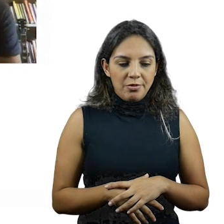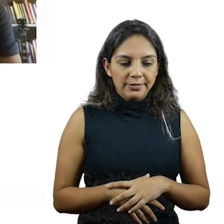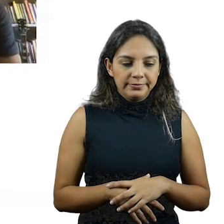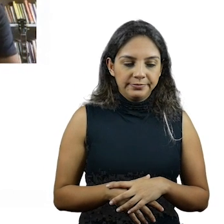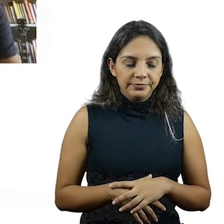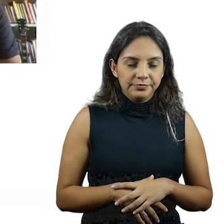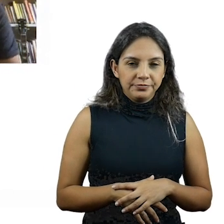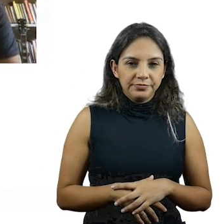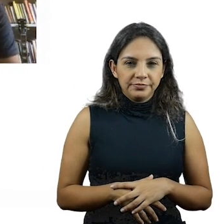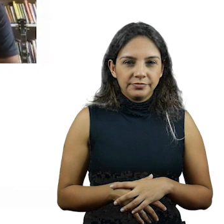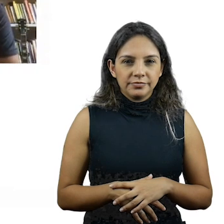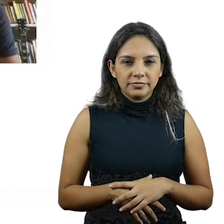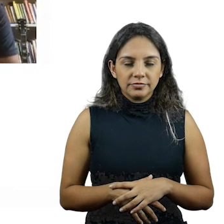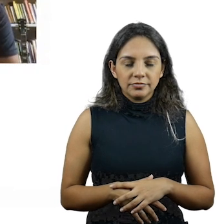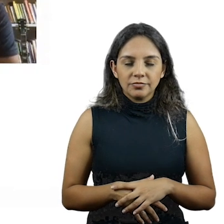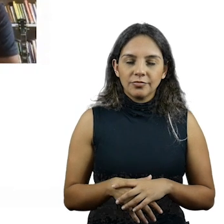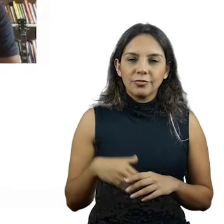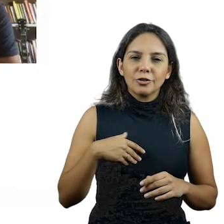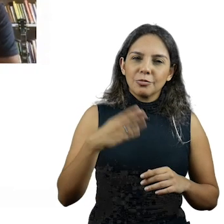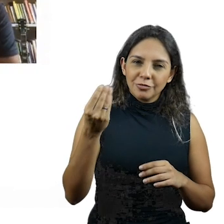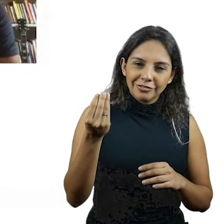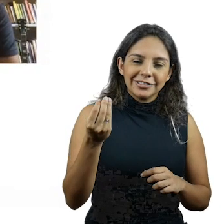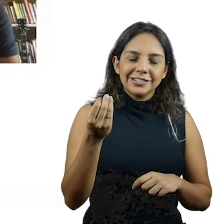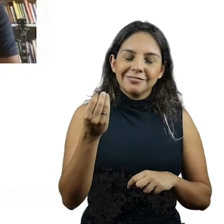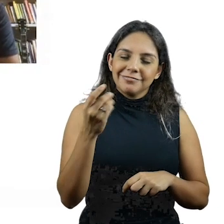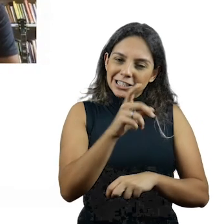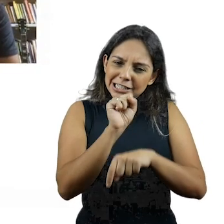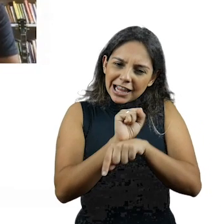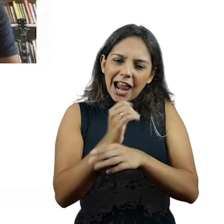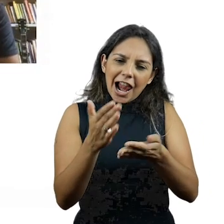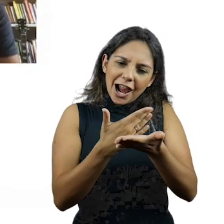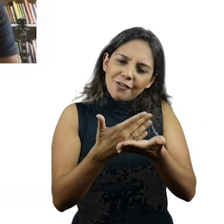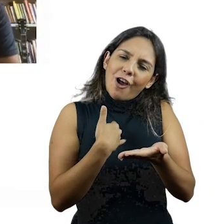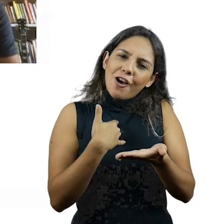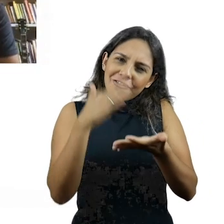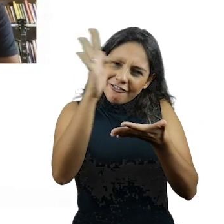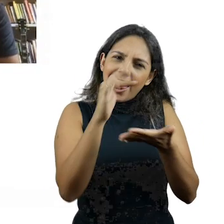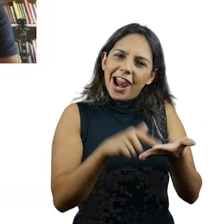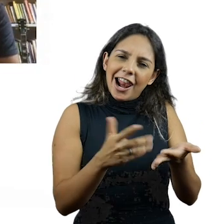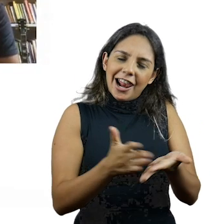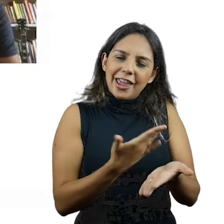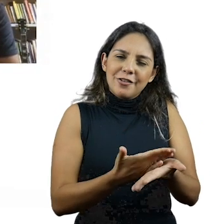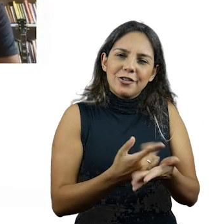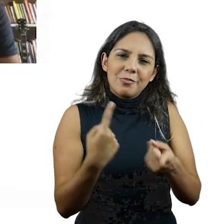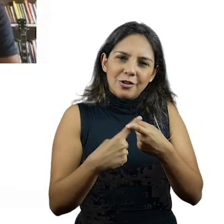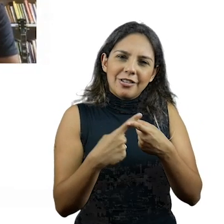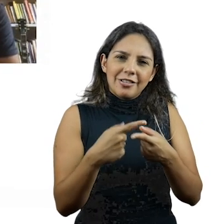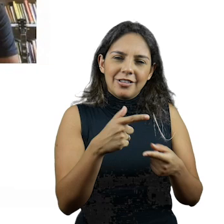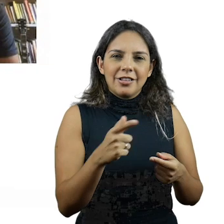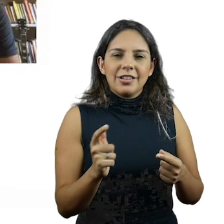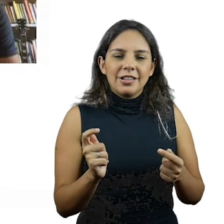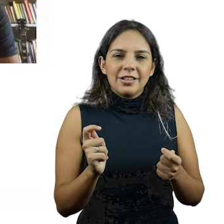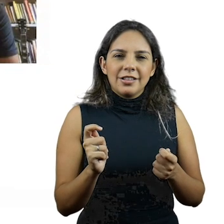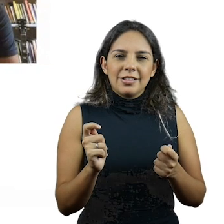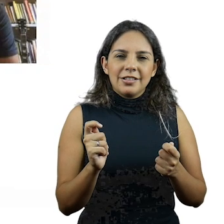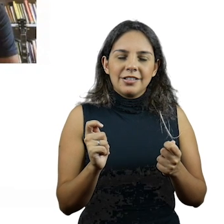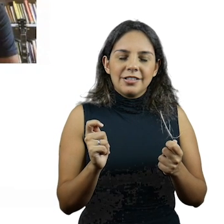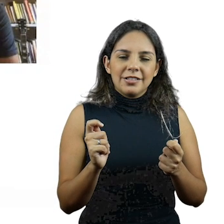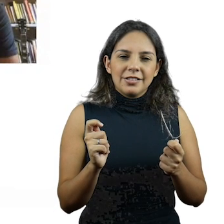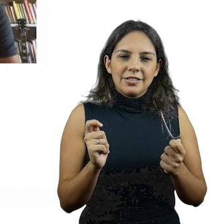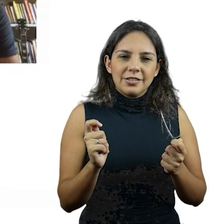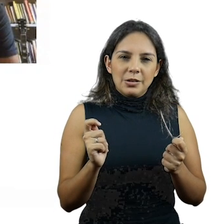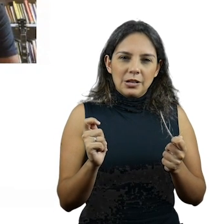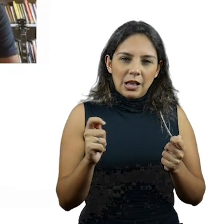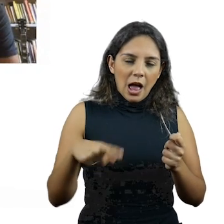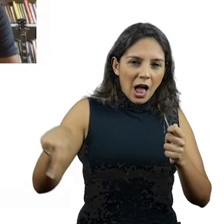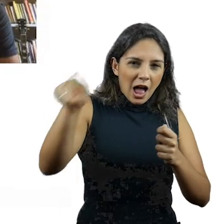constante. Então, assim, eu estou bastante esperançoso com esse livro, mais pelo fato da possibilidade de levar algum alento